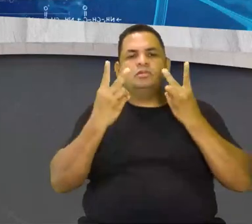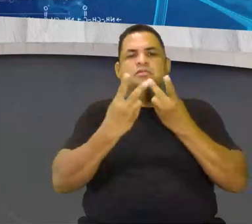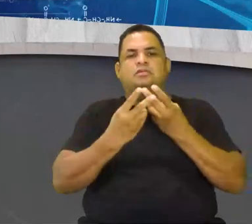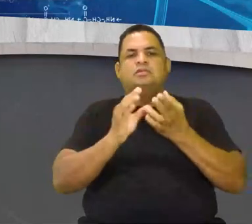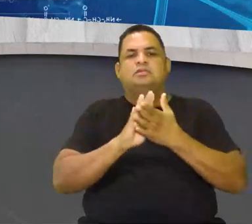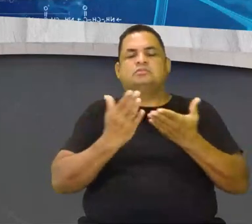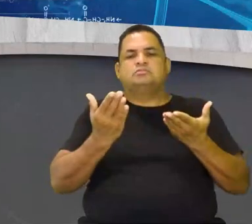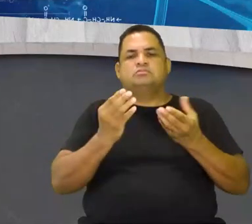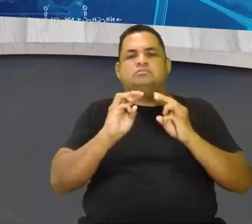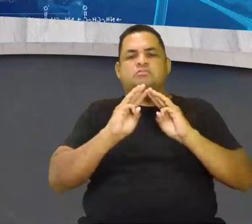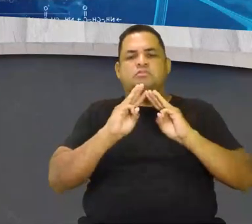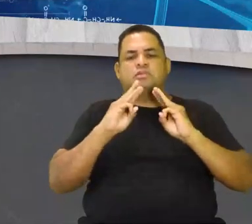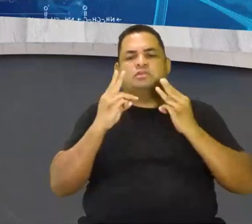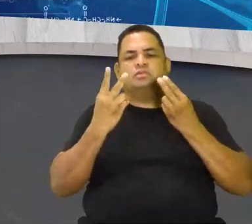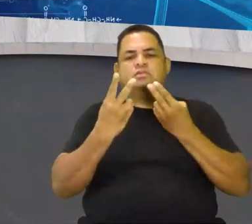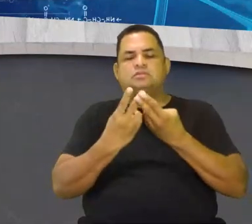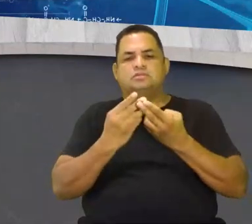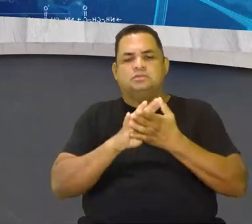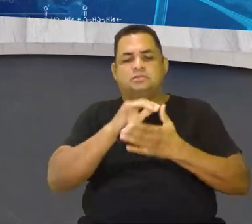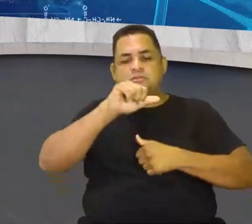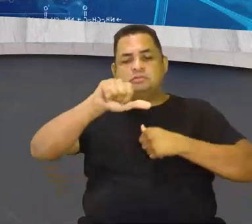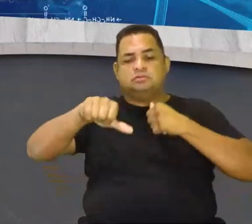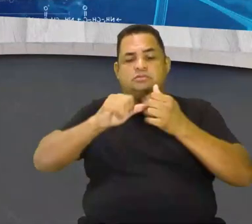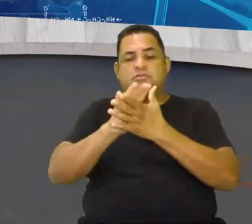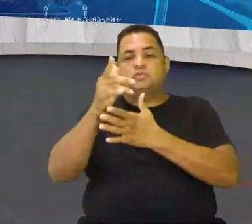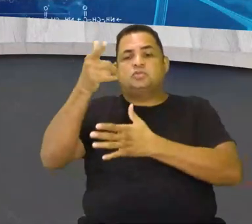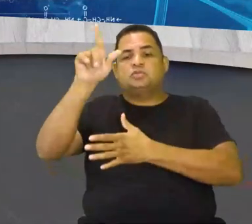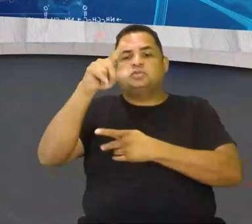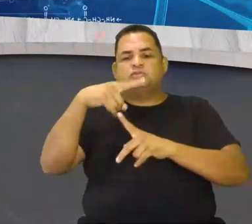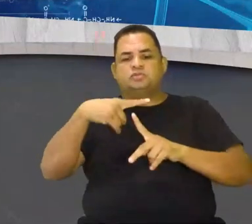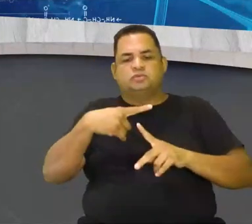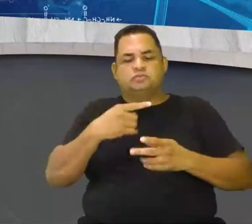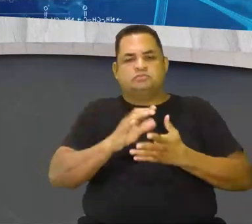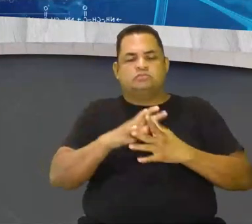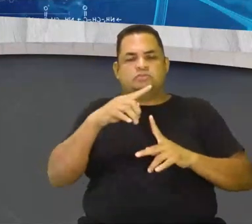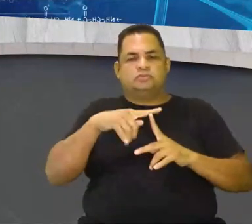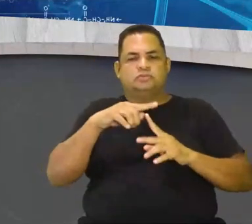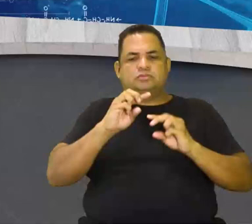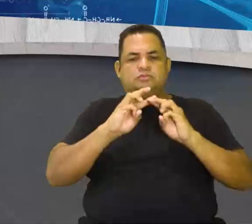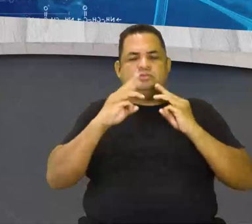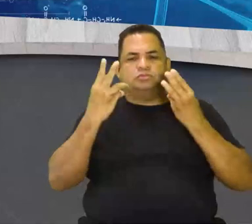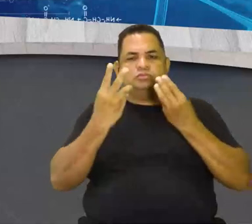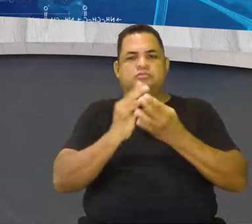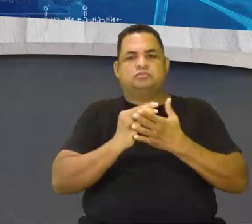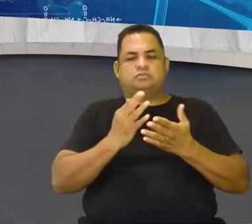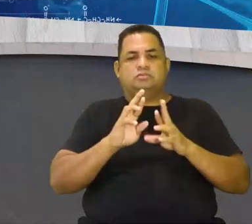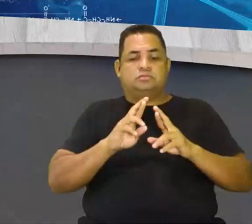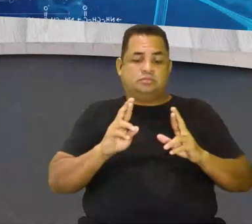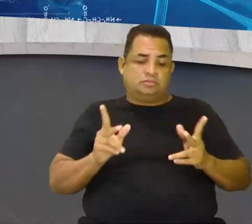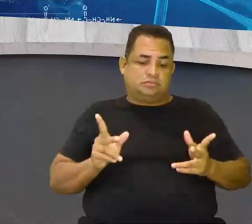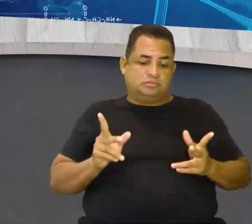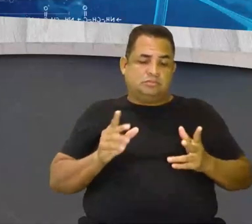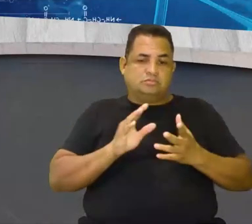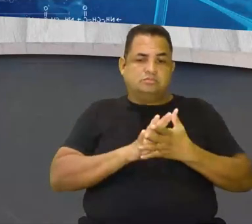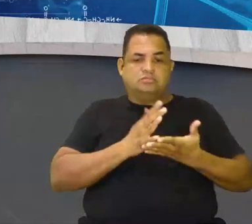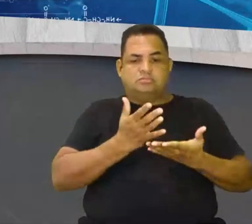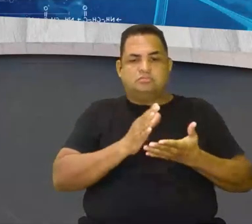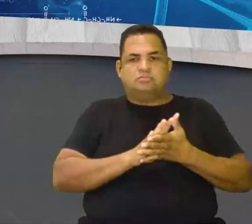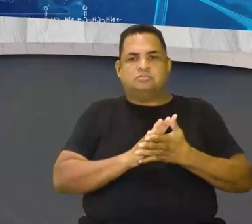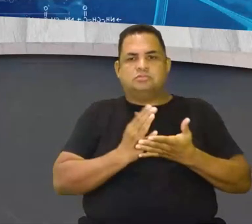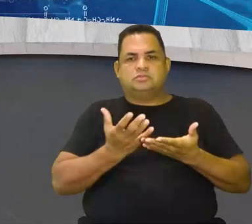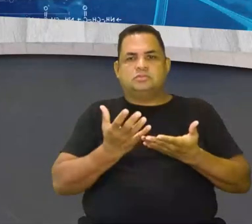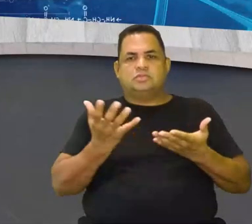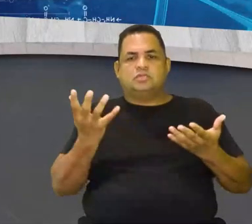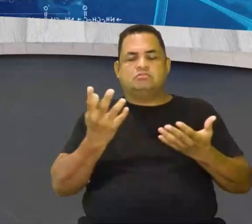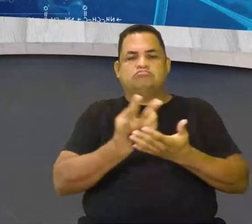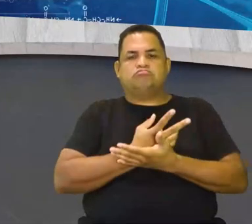em outro tipo de matéria. É diferente dos fenômenos físicos, como os estados físicos da matéria, a mudança de estado físico da matéria, que